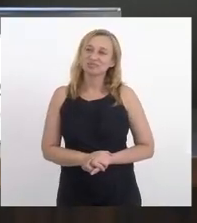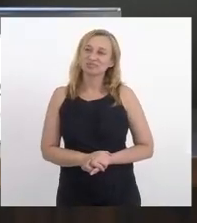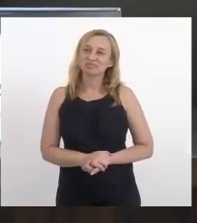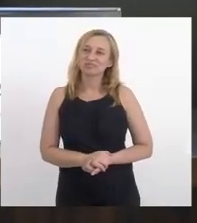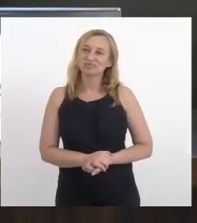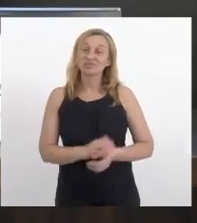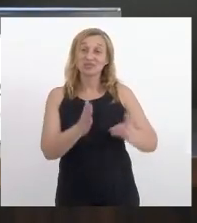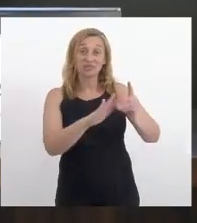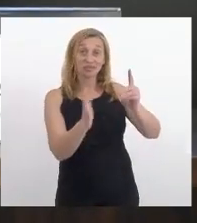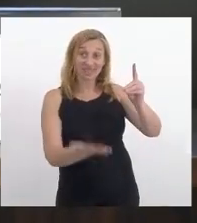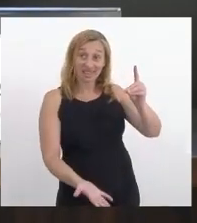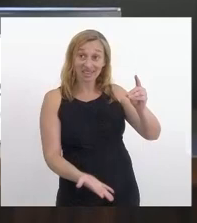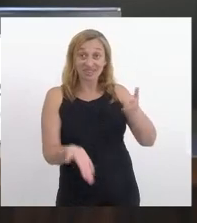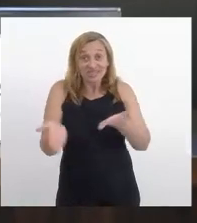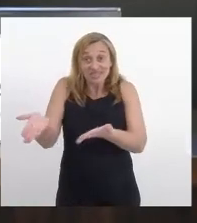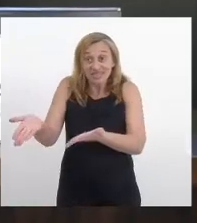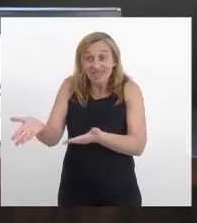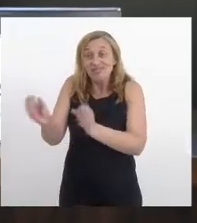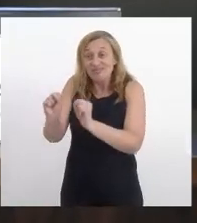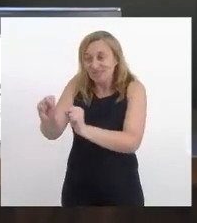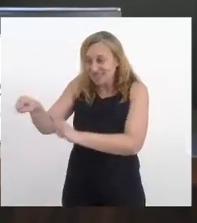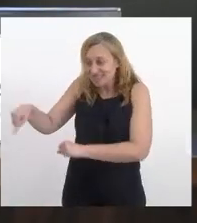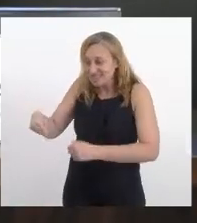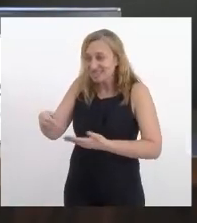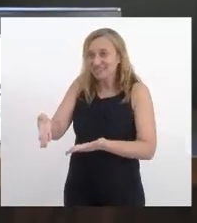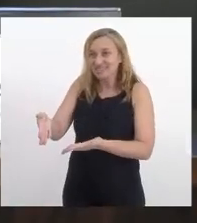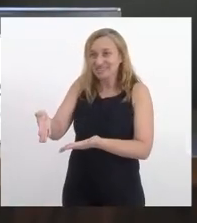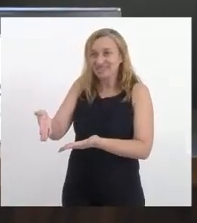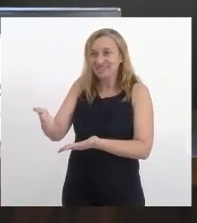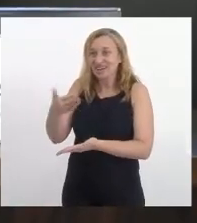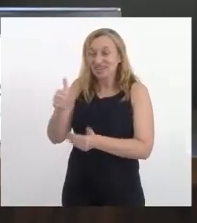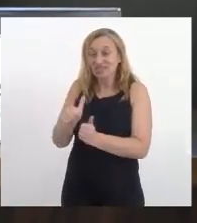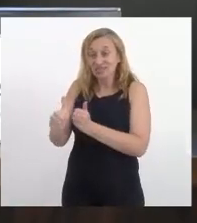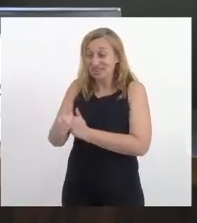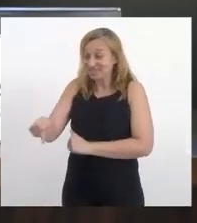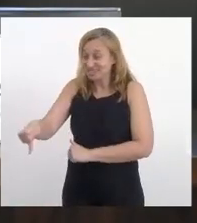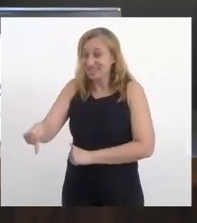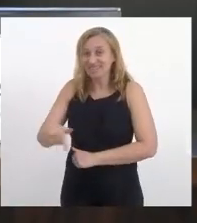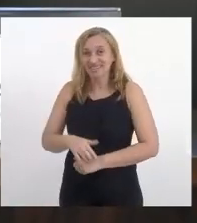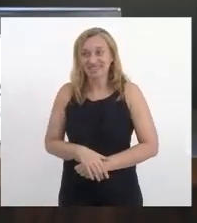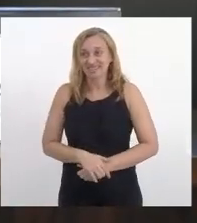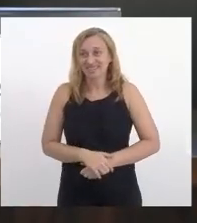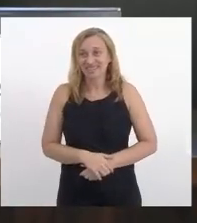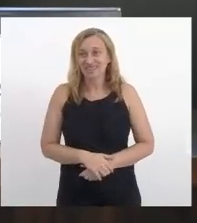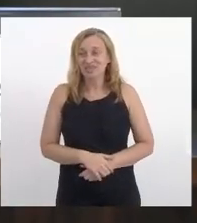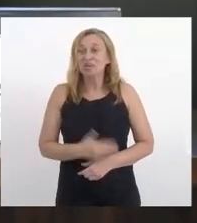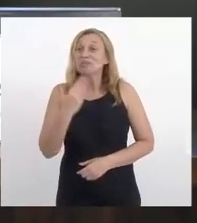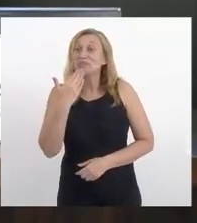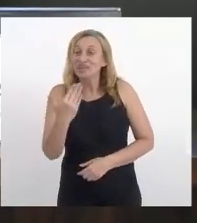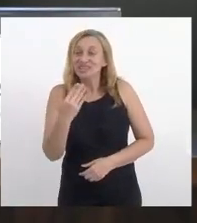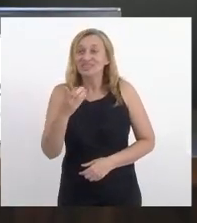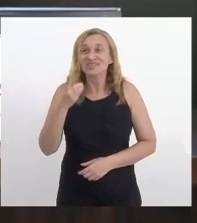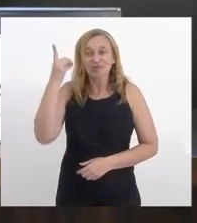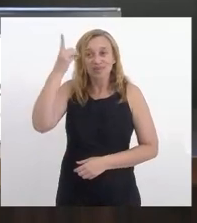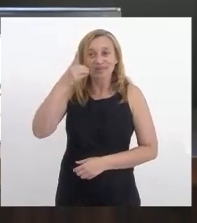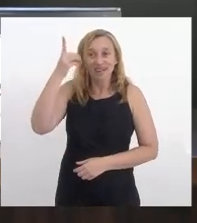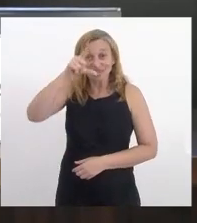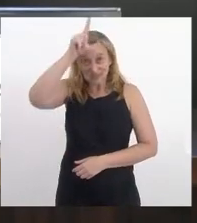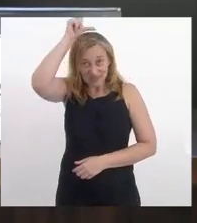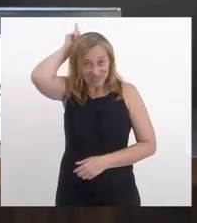os homenageados que pudessem vir aqui à frente. Vou pedir ao deputado